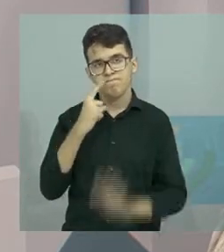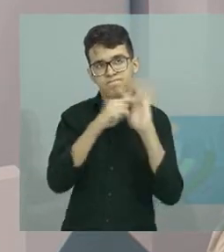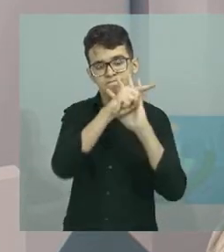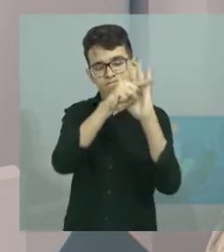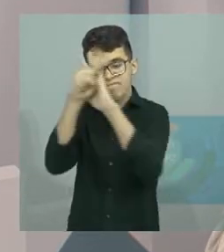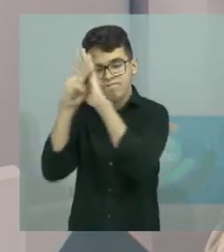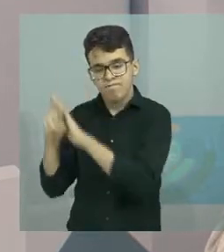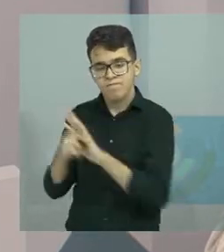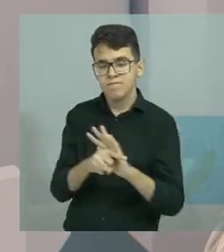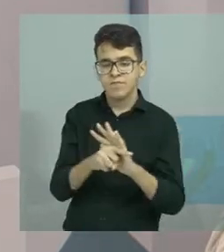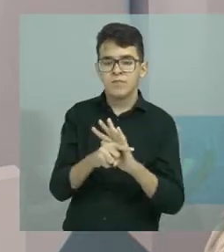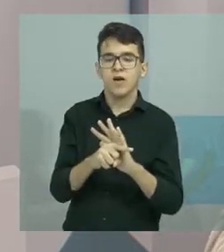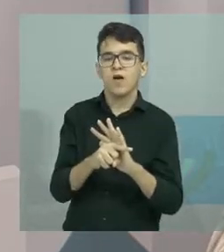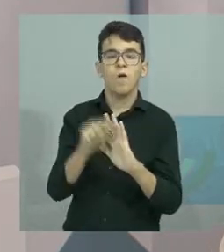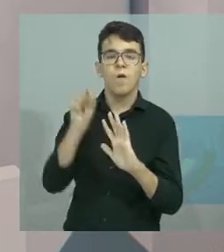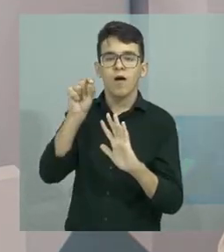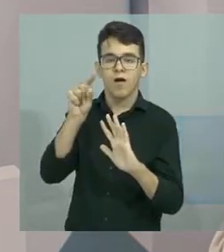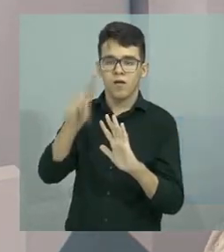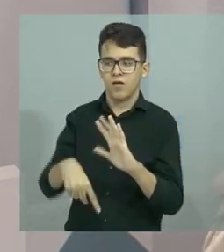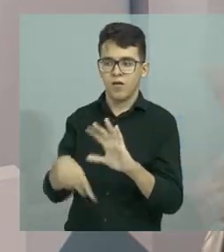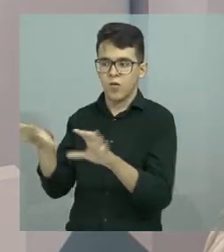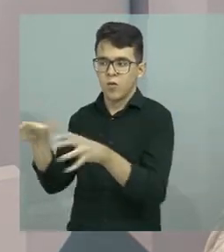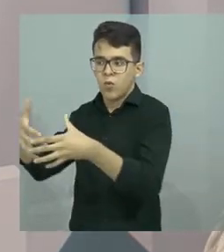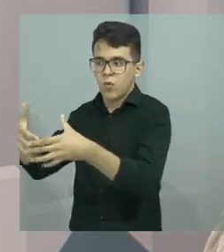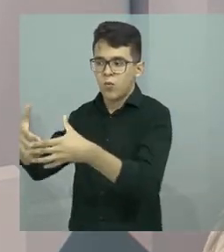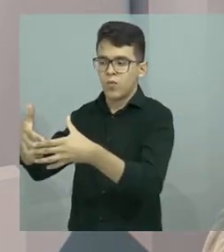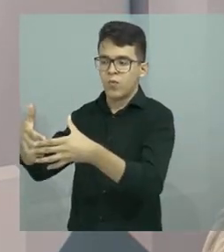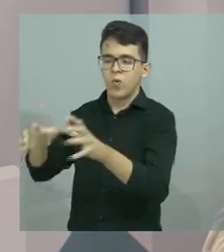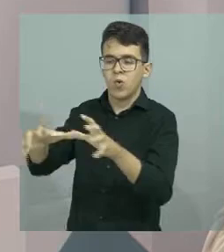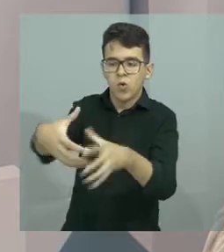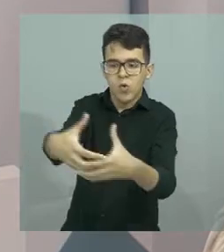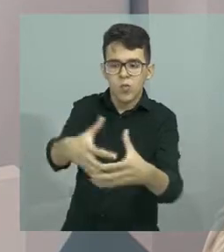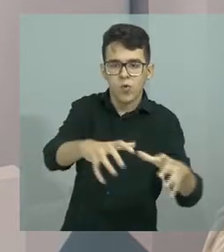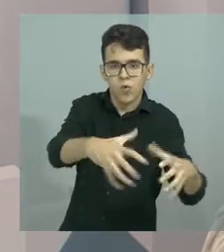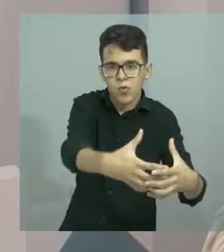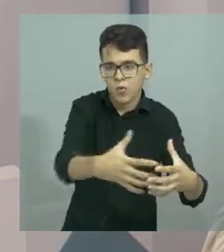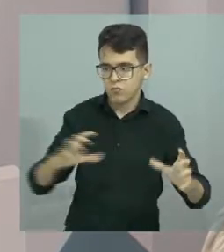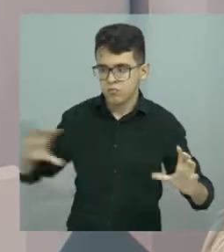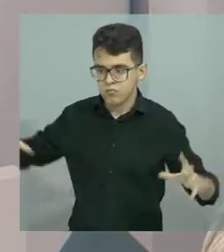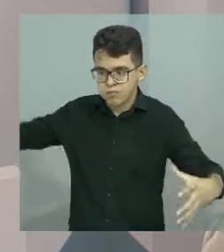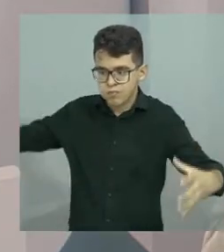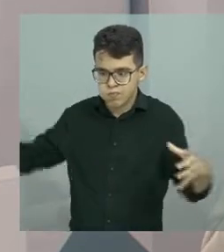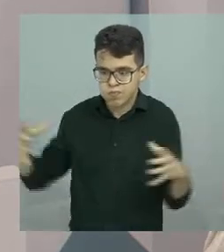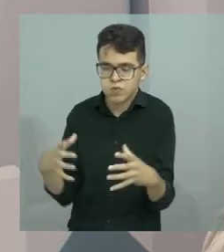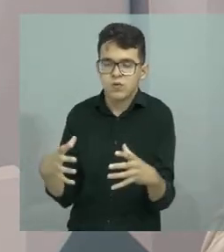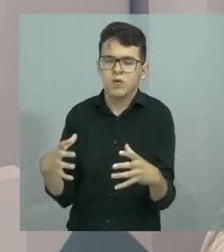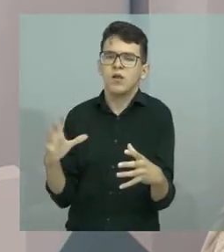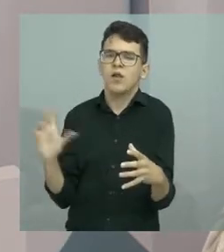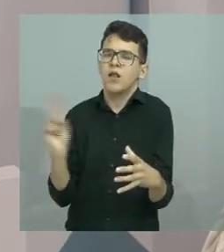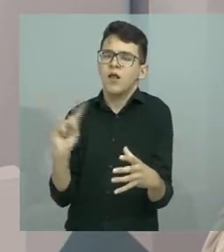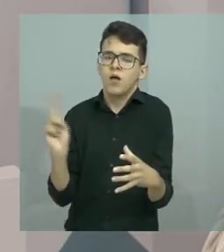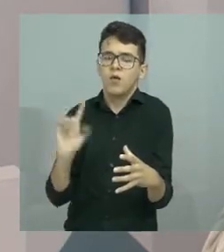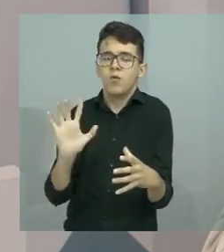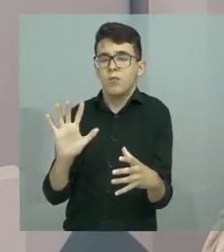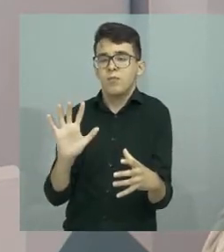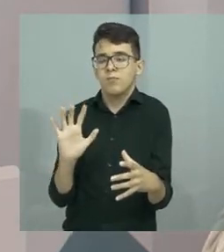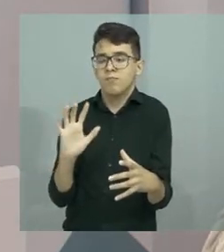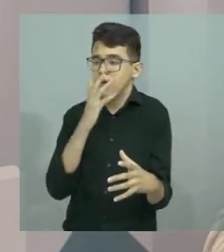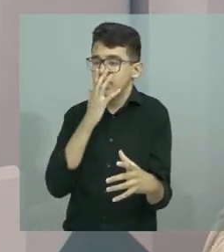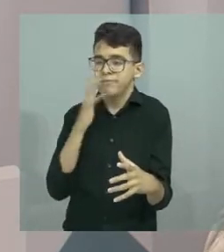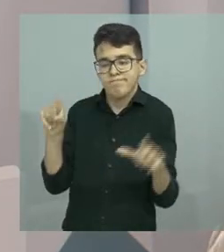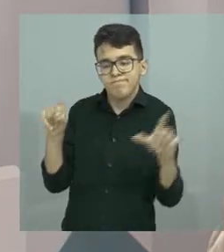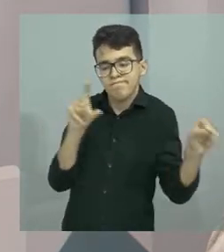que há representações dos parlamentos, porque, vejam só, são 19 municípios, são 19 câmaras